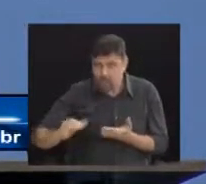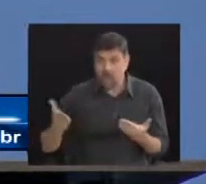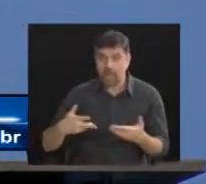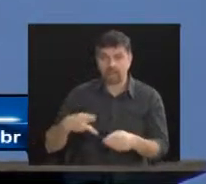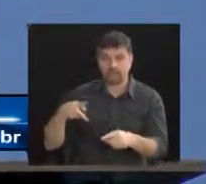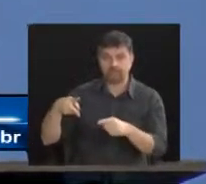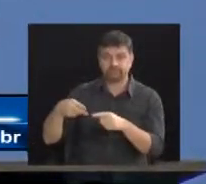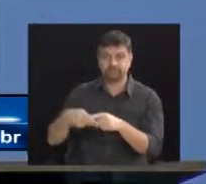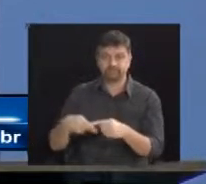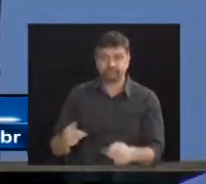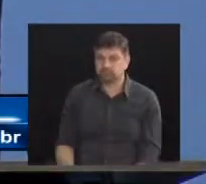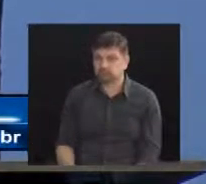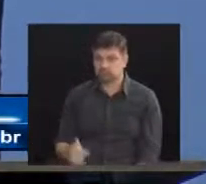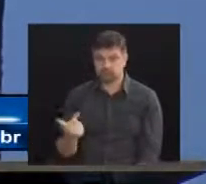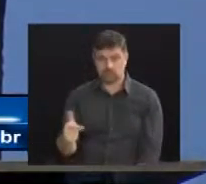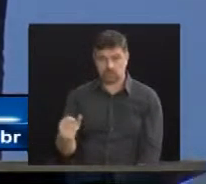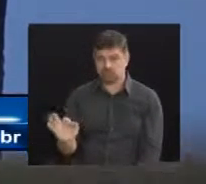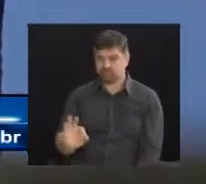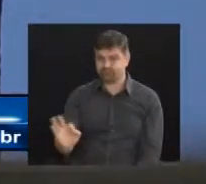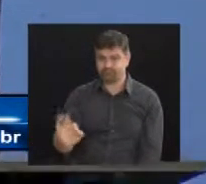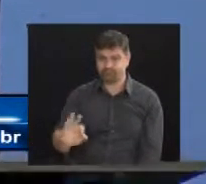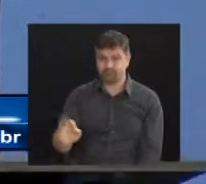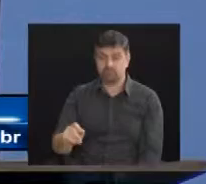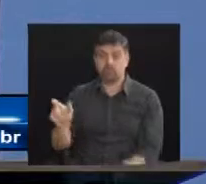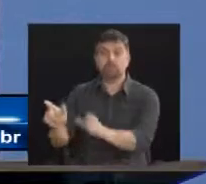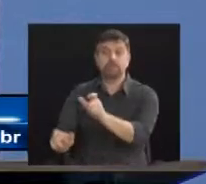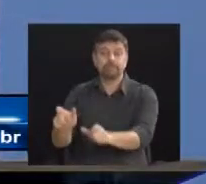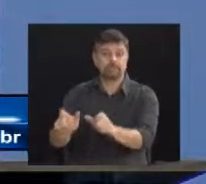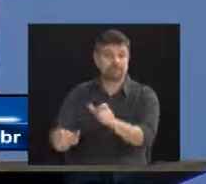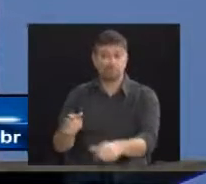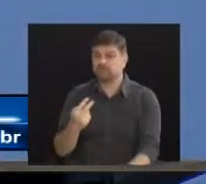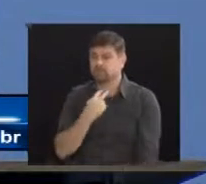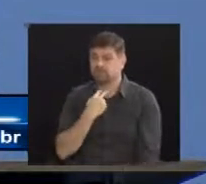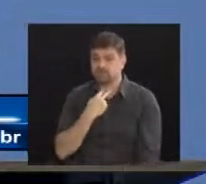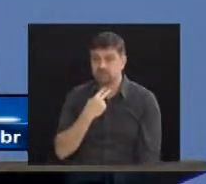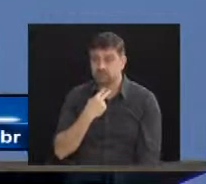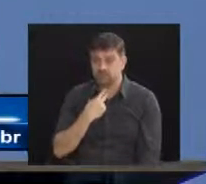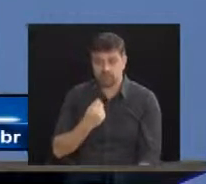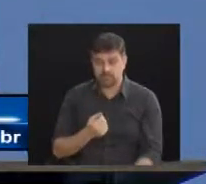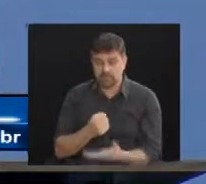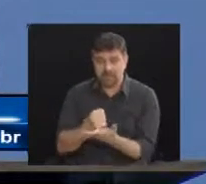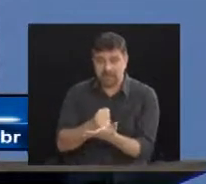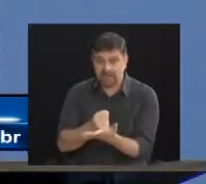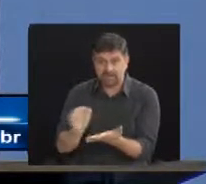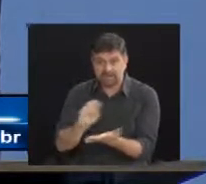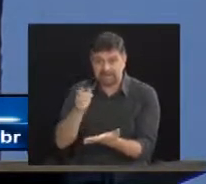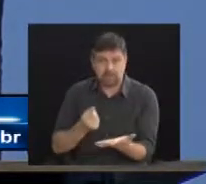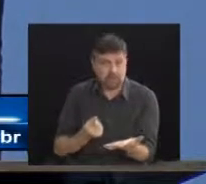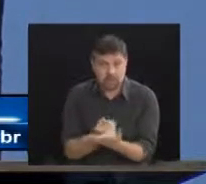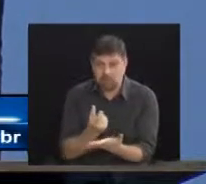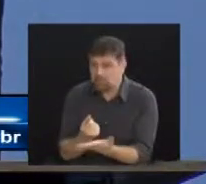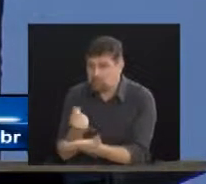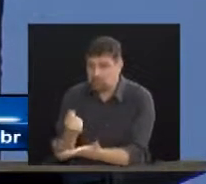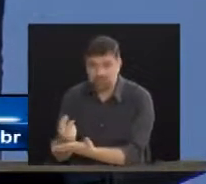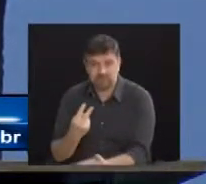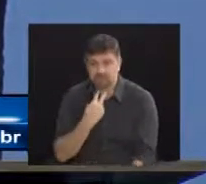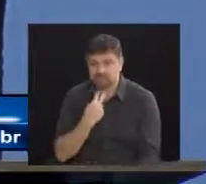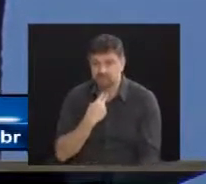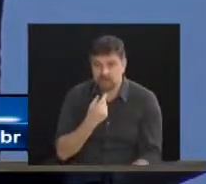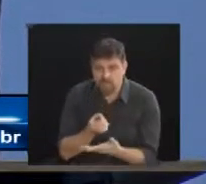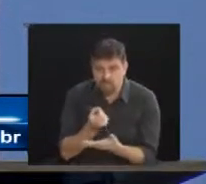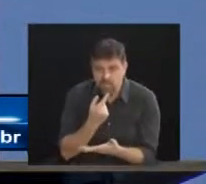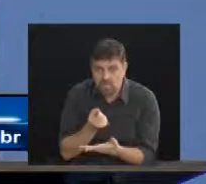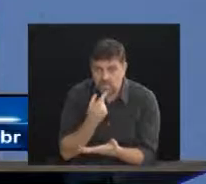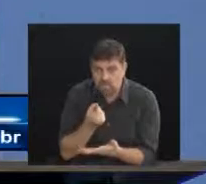com esse corte, muitas pessoas deixarão de tomar muitos medicamentos